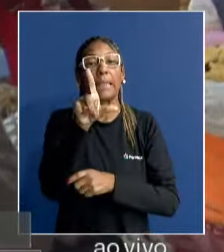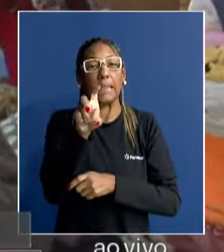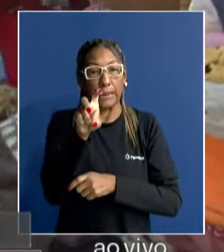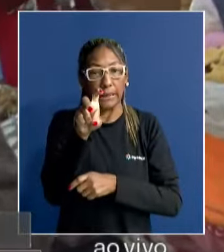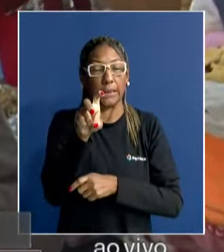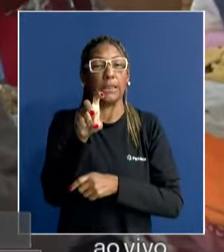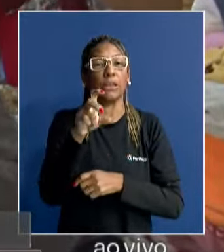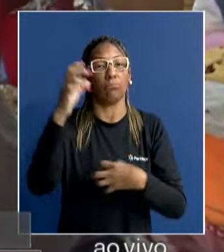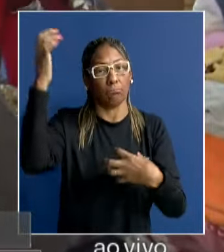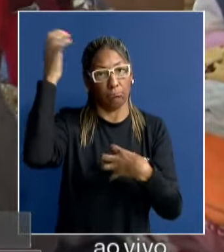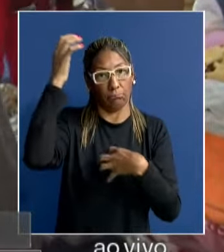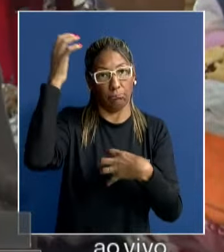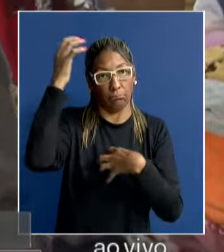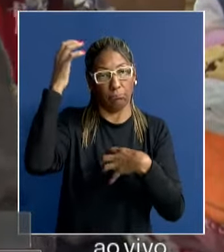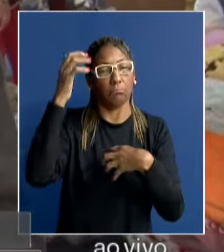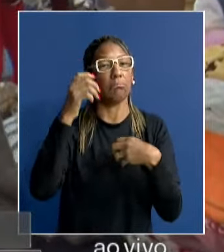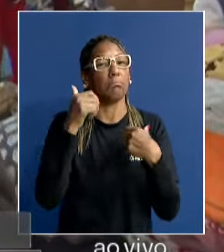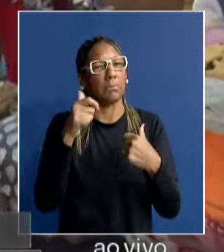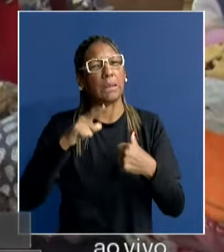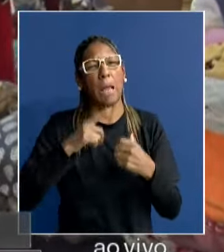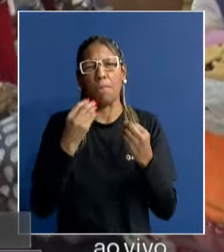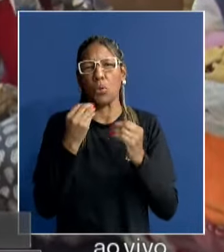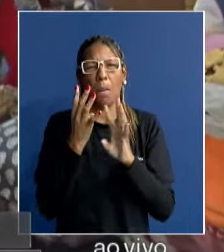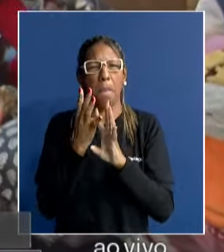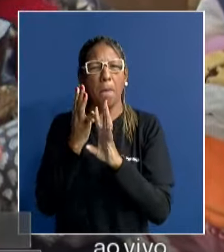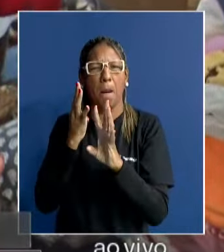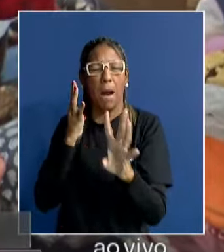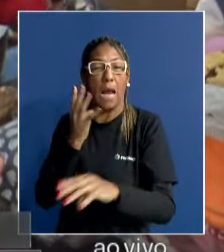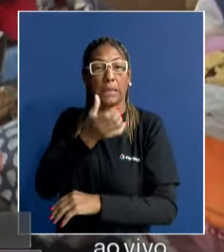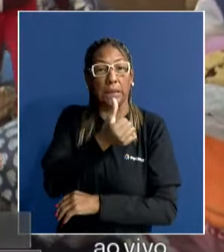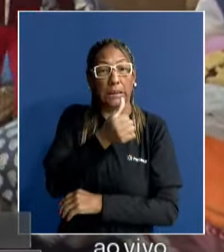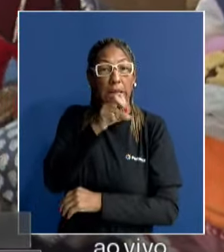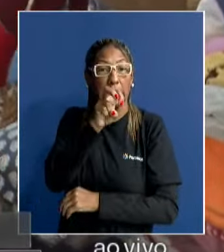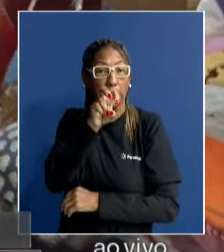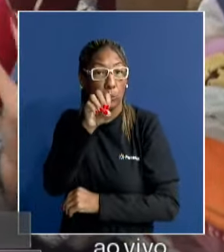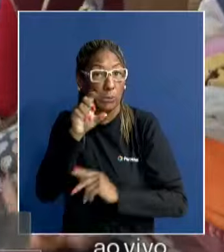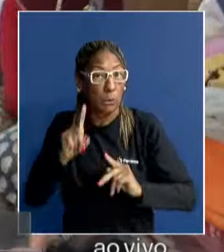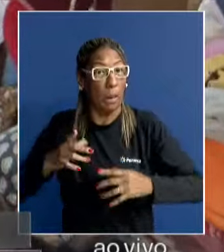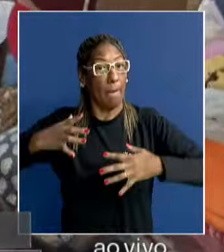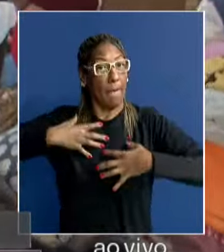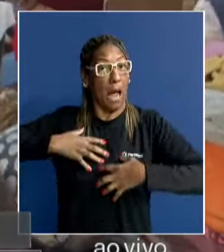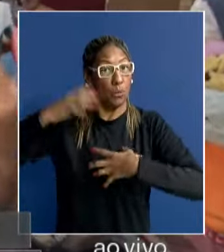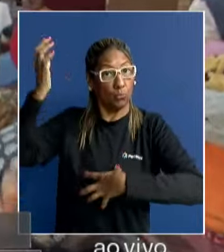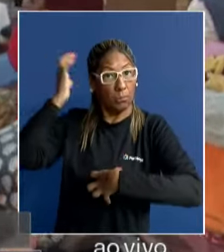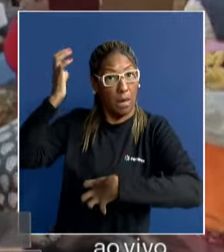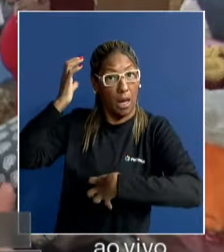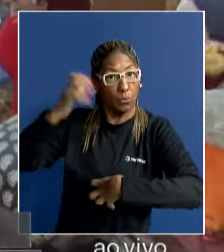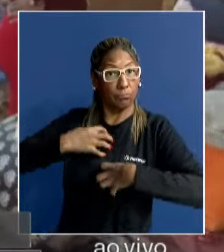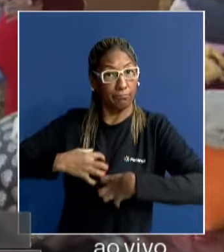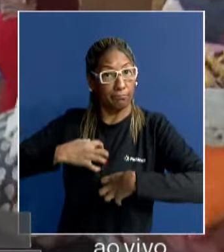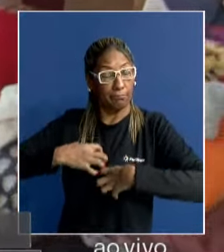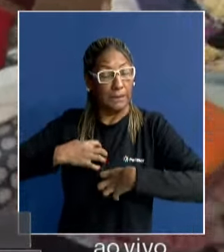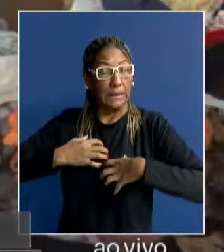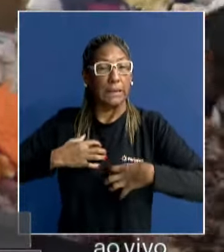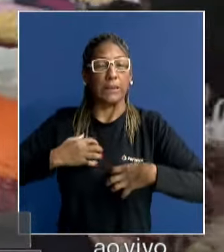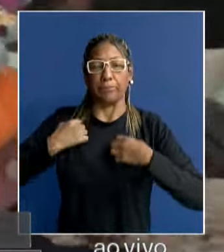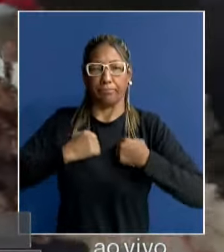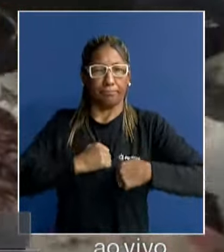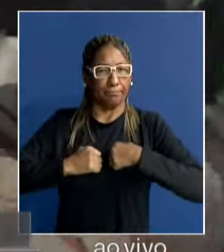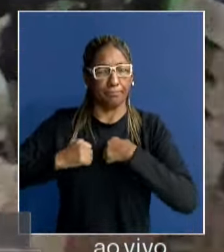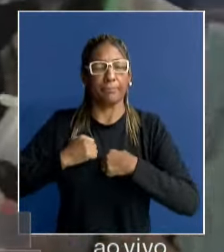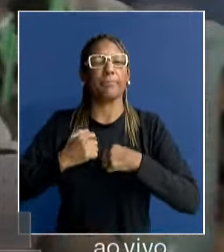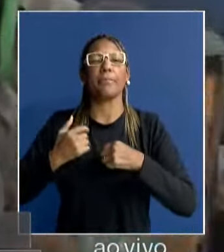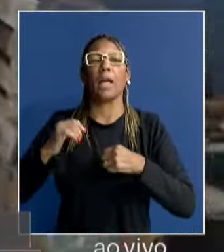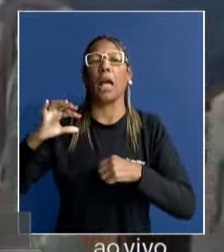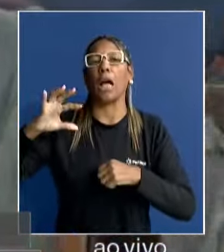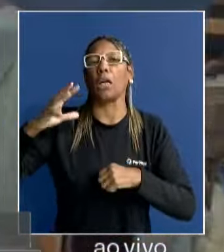chuveiros elétricos. Como tem muita gente, como a gente falou, 650 pessoas tomando banho aqui, né, diariamente, esses chuveiros, a